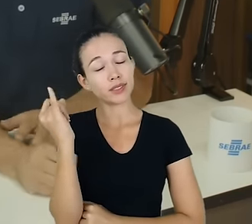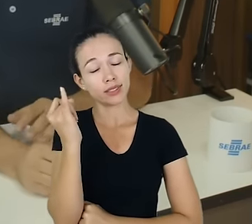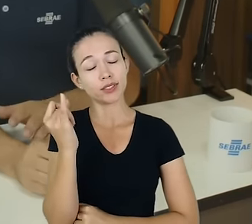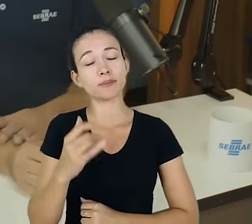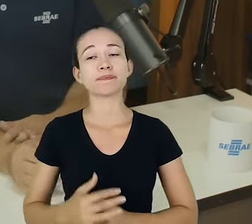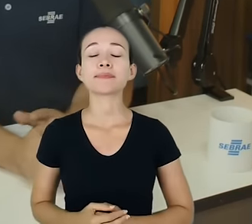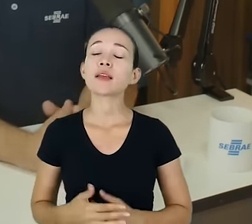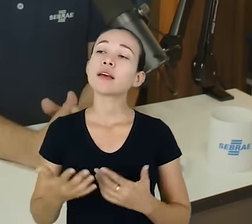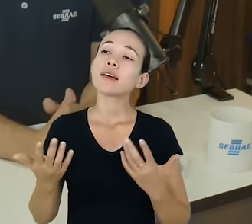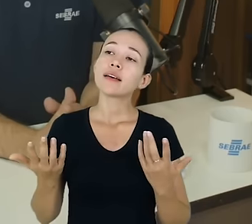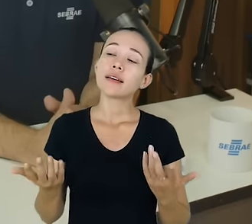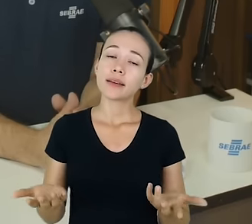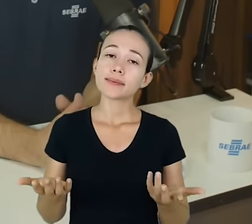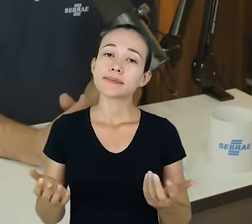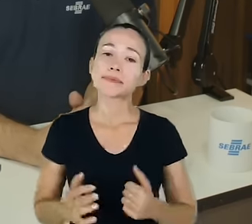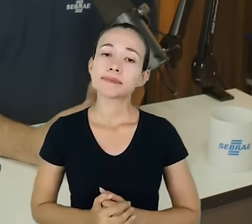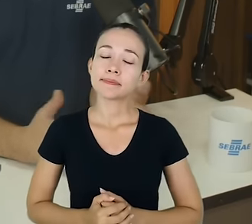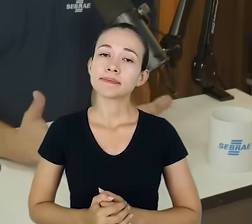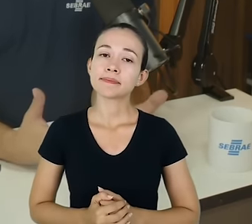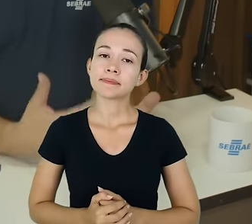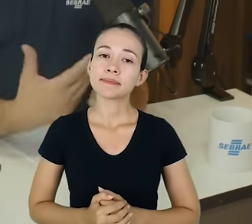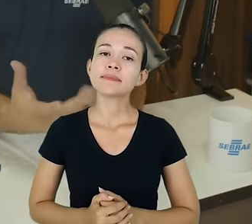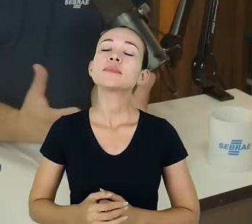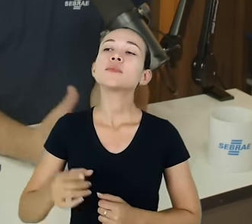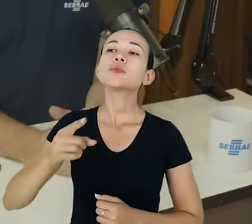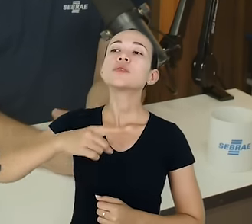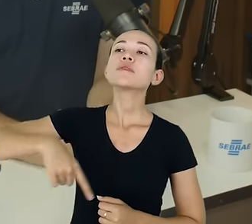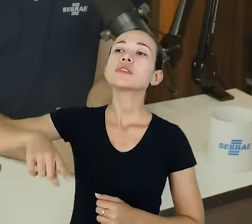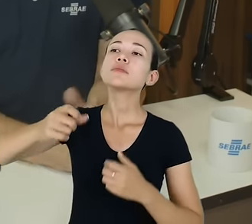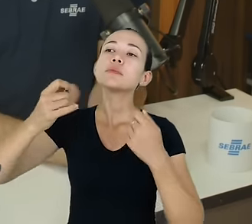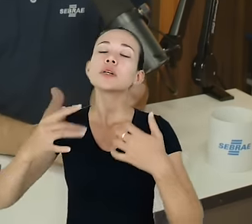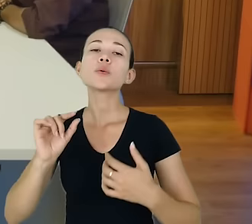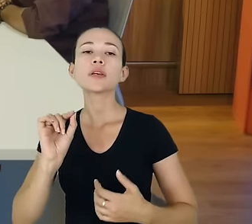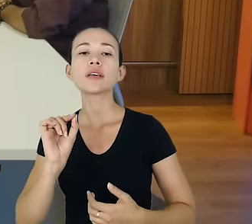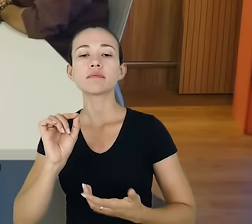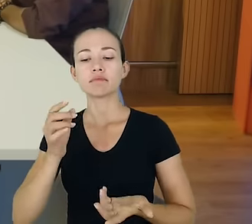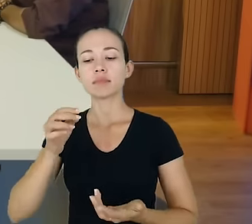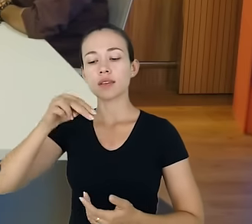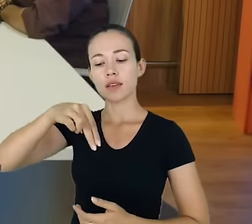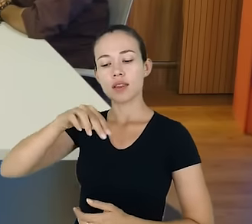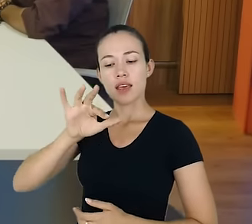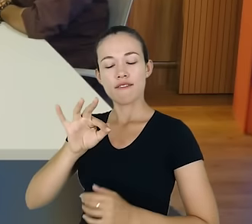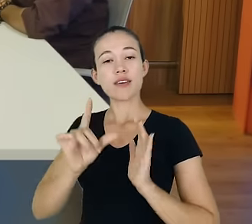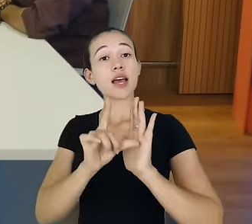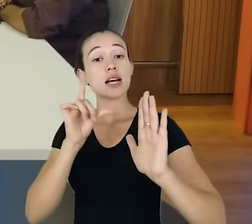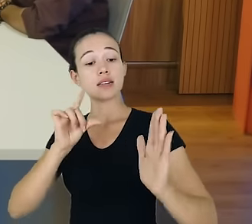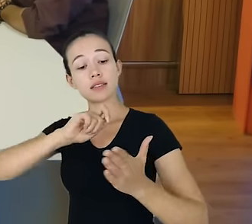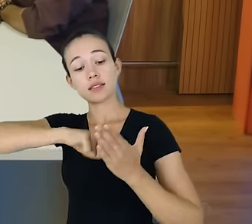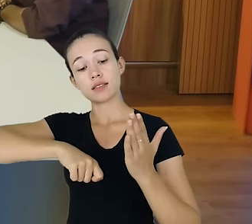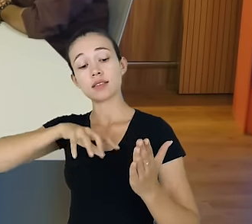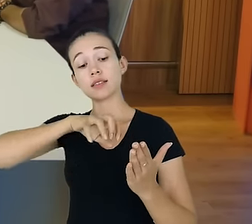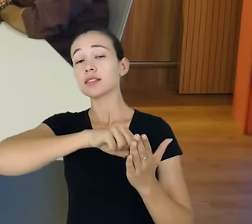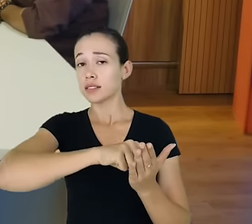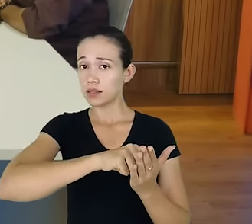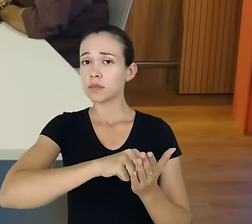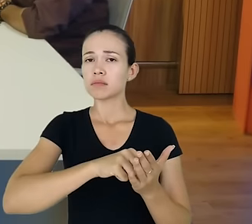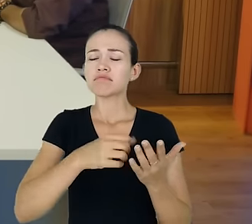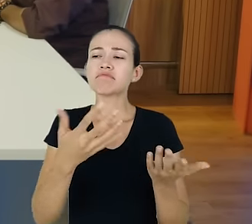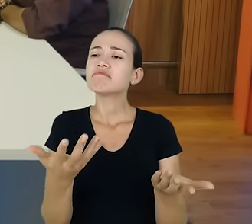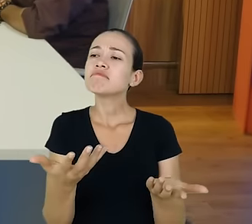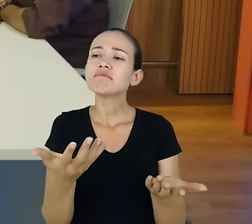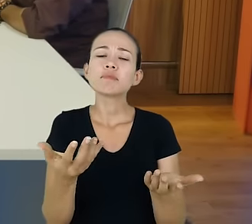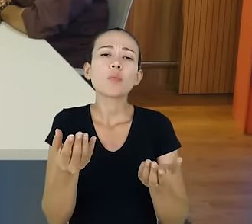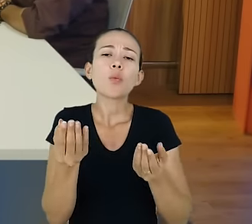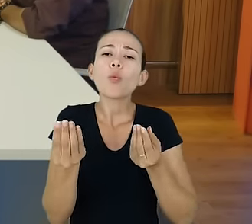Oscar Oscar e vamos falar do início da nota fiscal o credenciamento né como funciona e